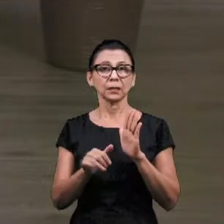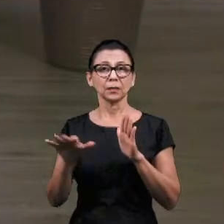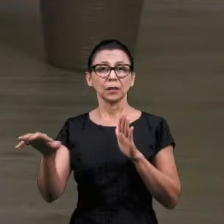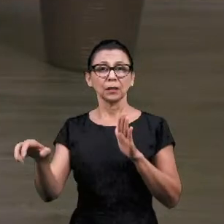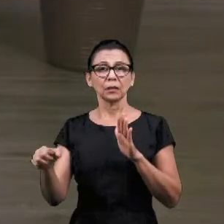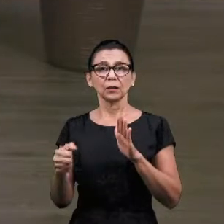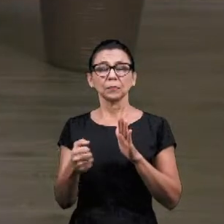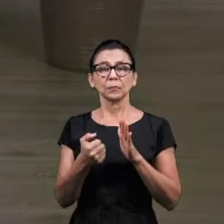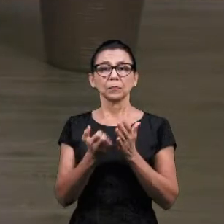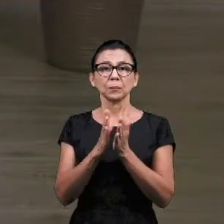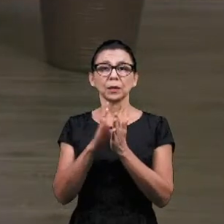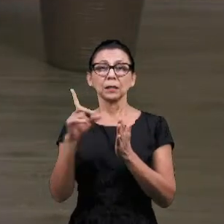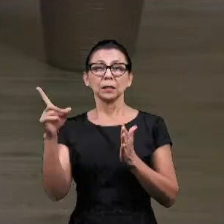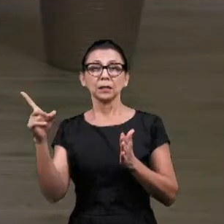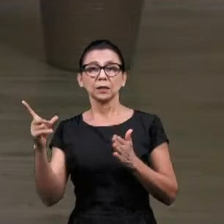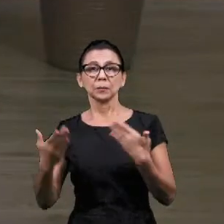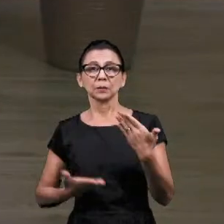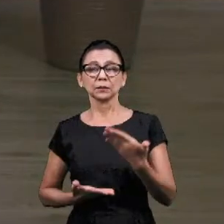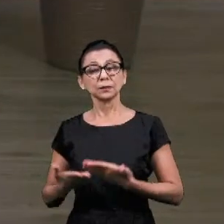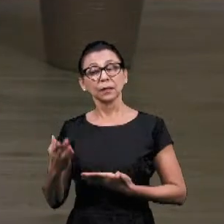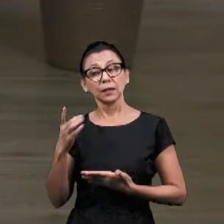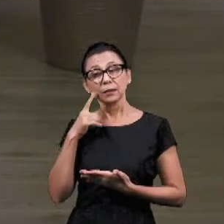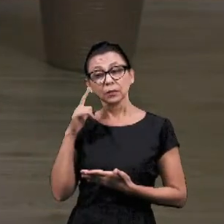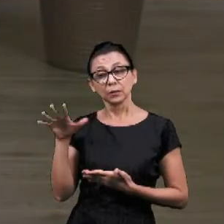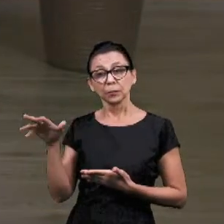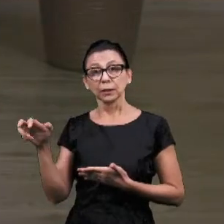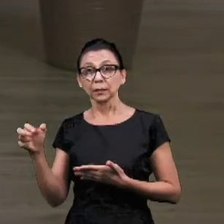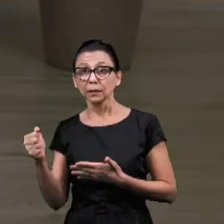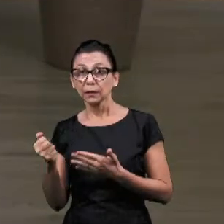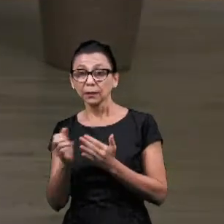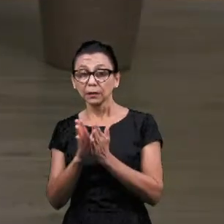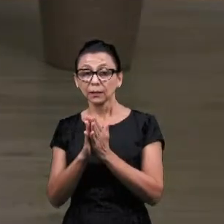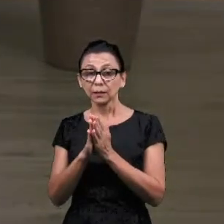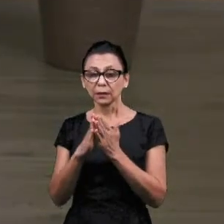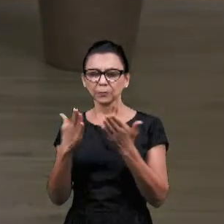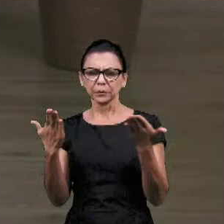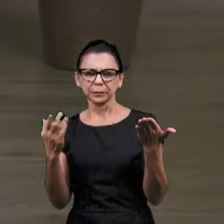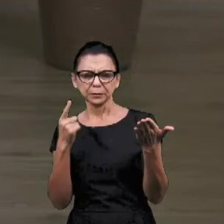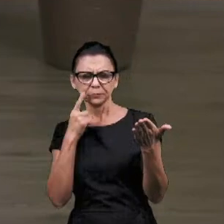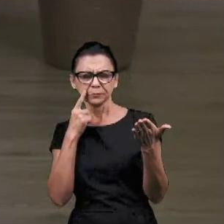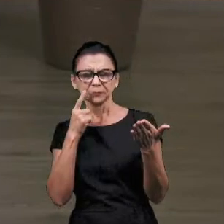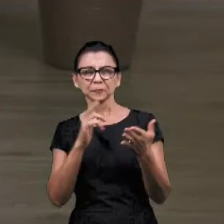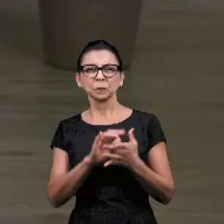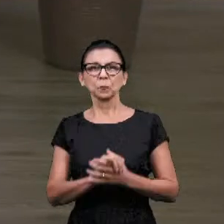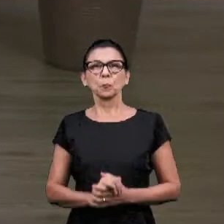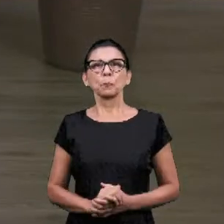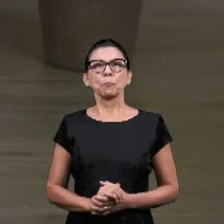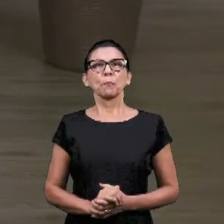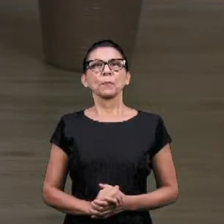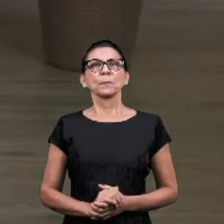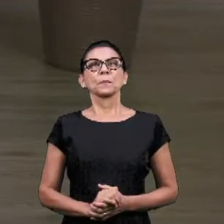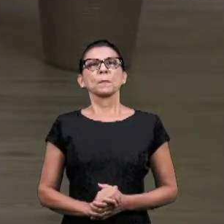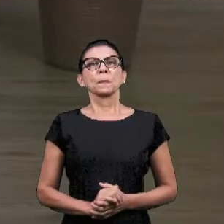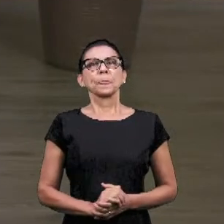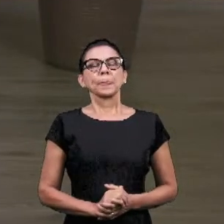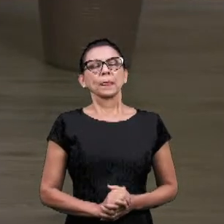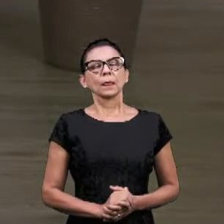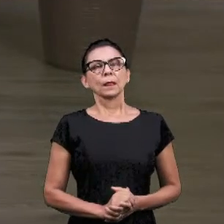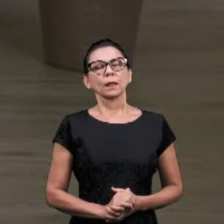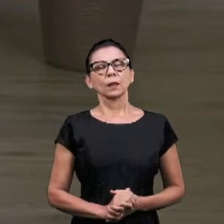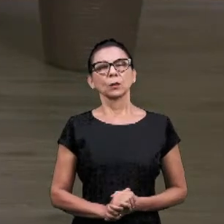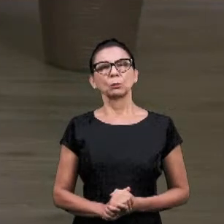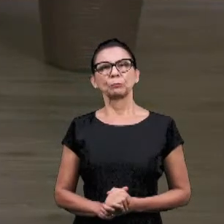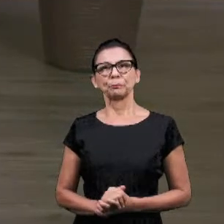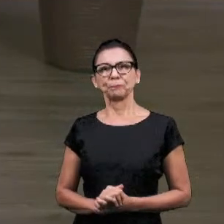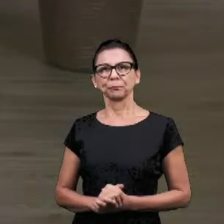preparando, meditando ali no texto, enquanto o culto começa. E então? Então, nós vamos falar hoje, né, no livro